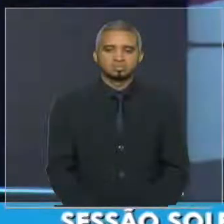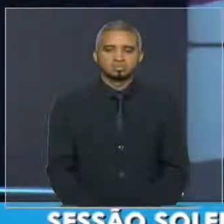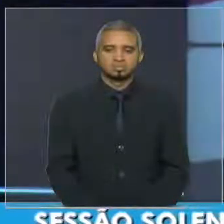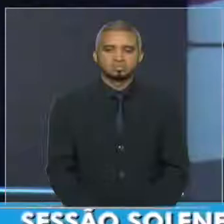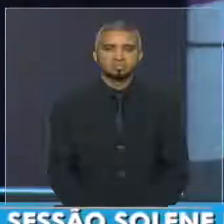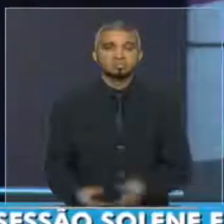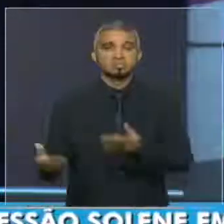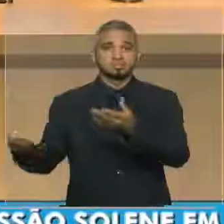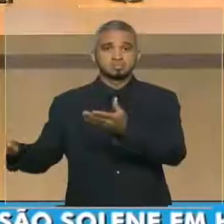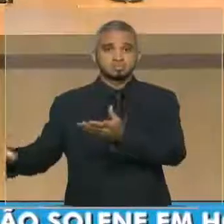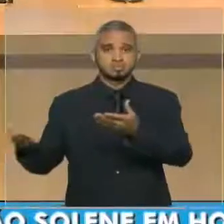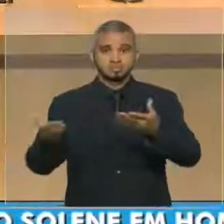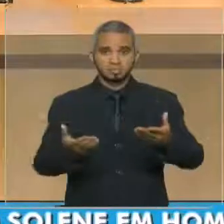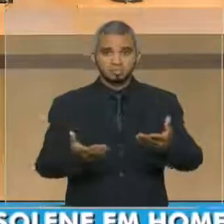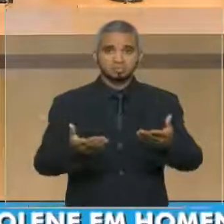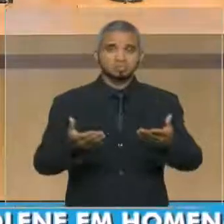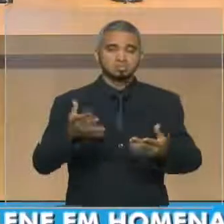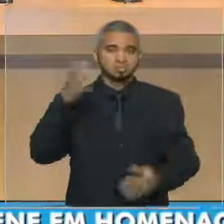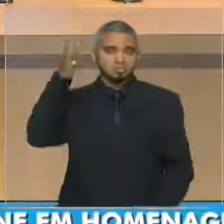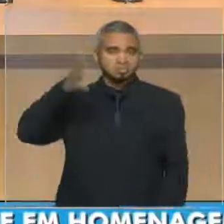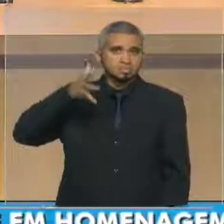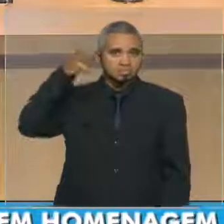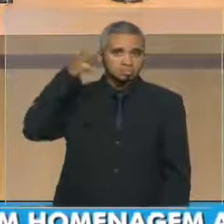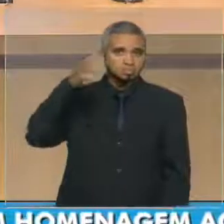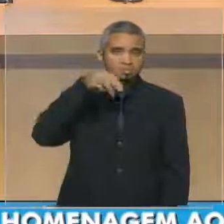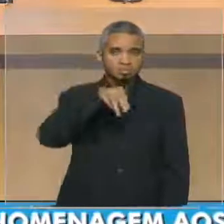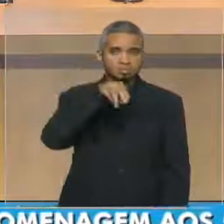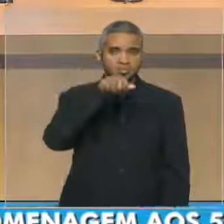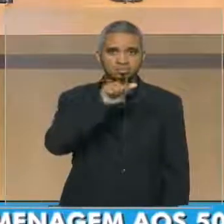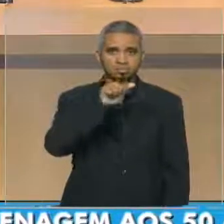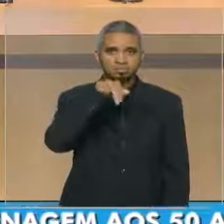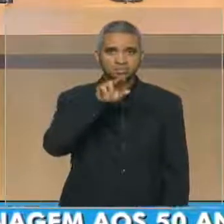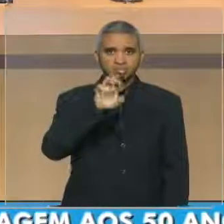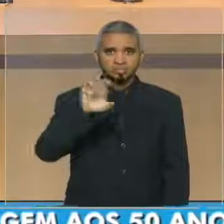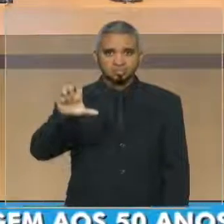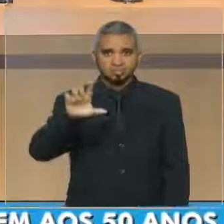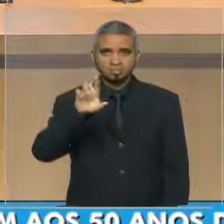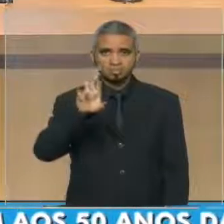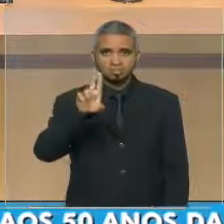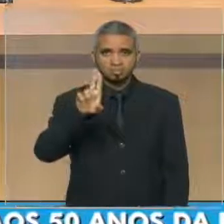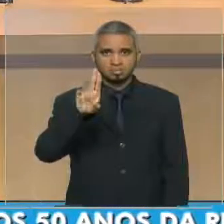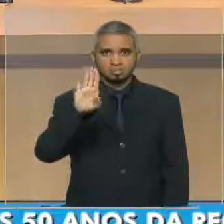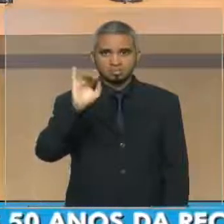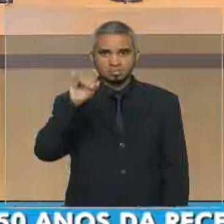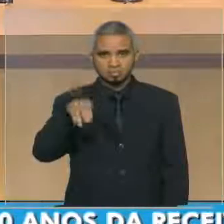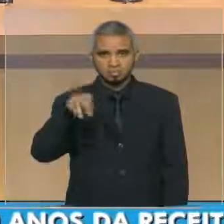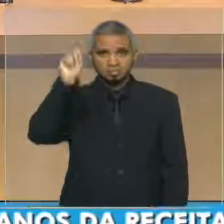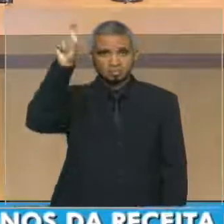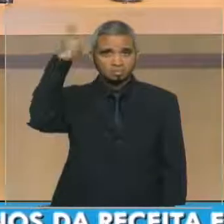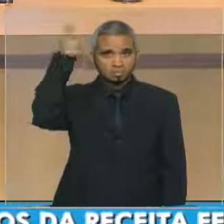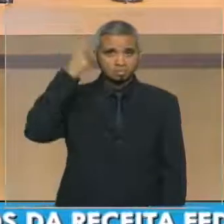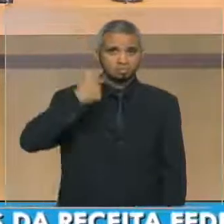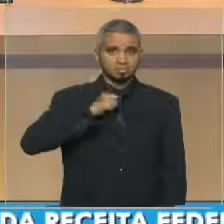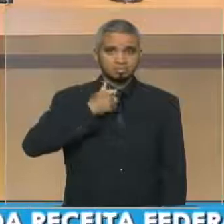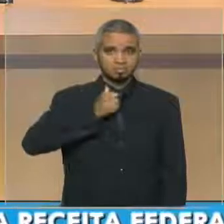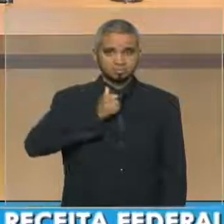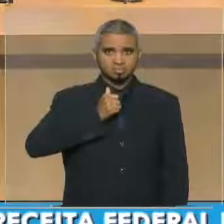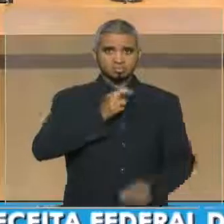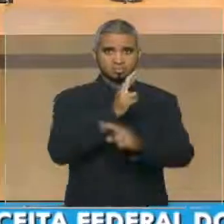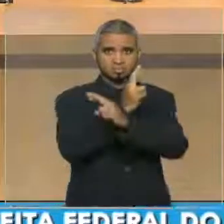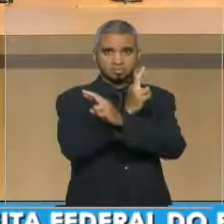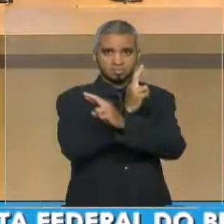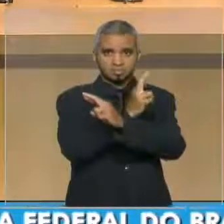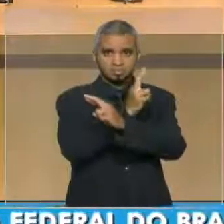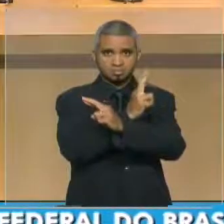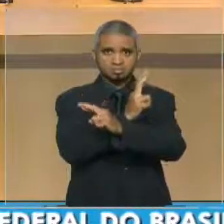Concedo a palavra ao senhor Manuel Rubim da Silva, ex-delegado da Receita Federal do Maranhão, que falará